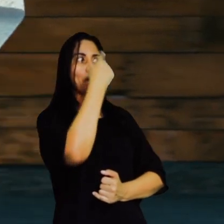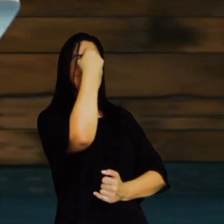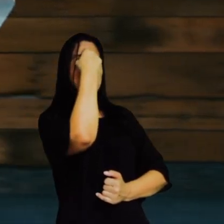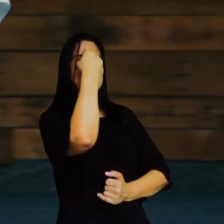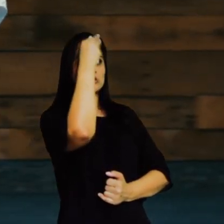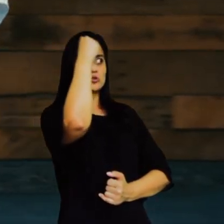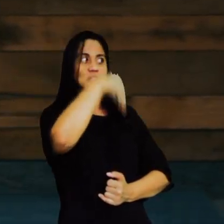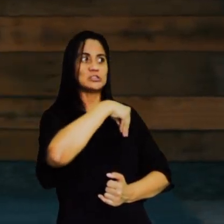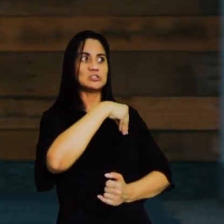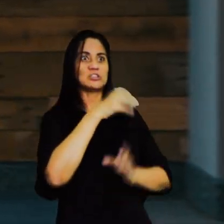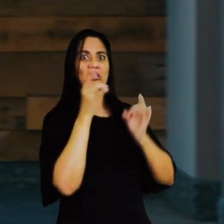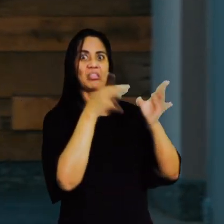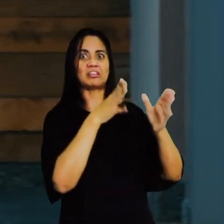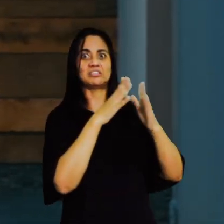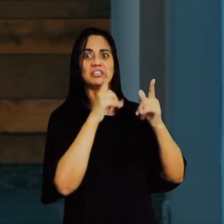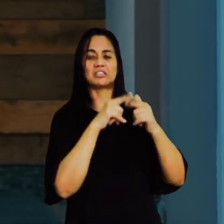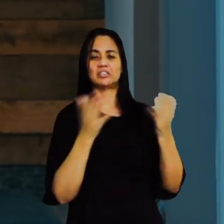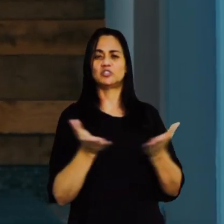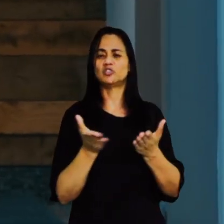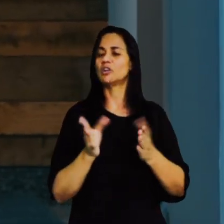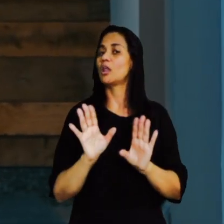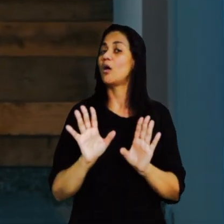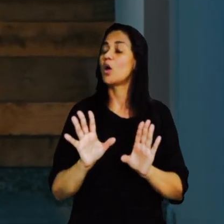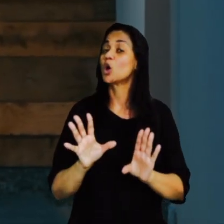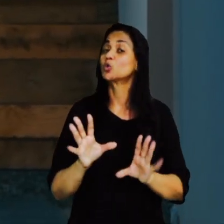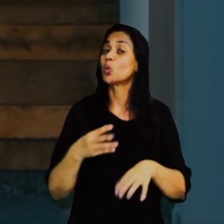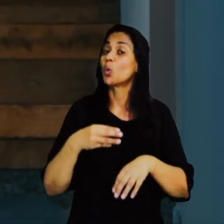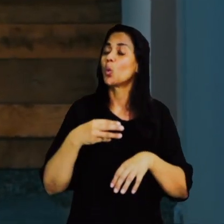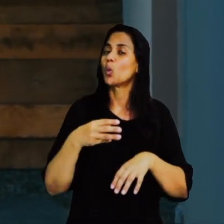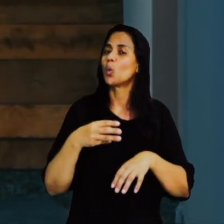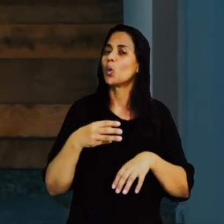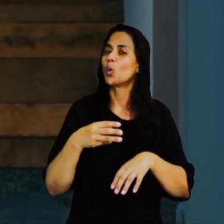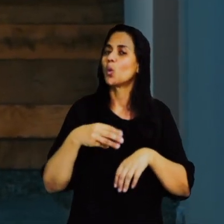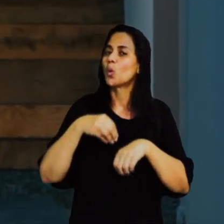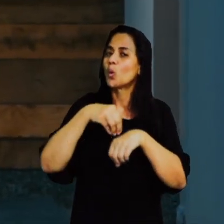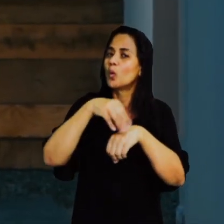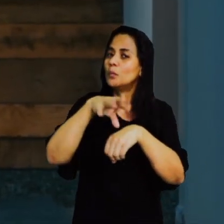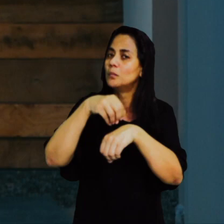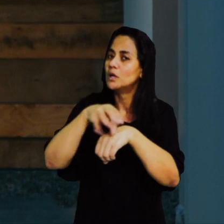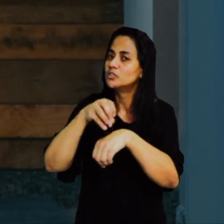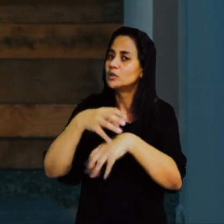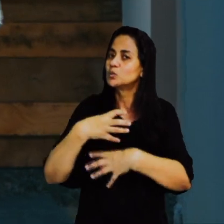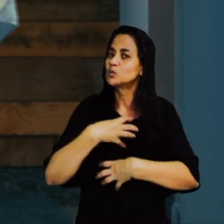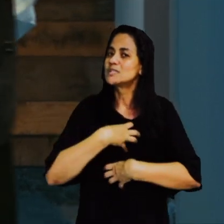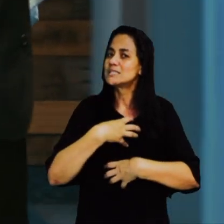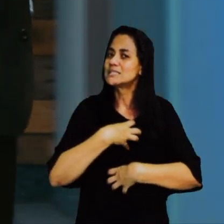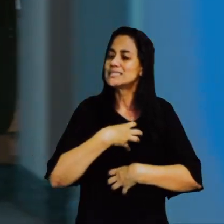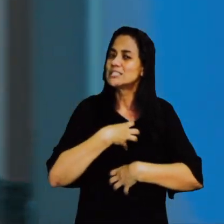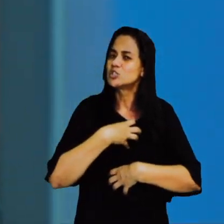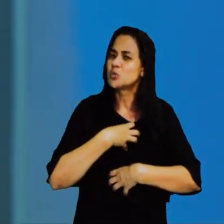Eu estou compartilhando um sentimento que eu tenho certeza que é verdadeiro na maioria das pessoas que está aqui dentro.